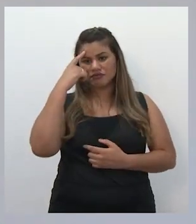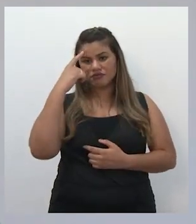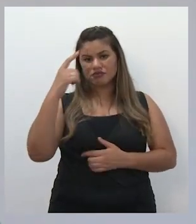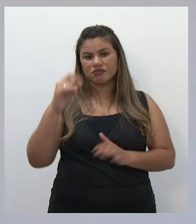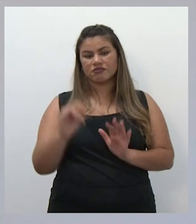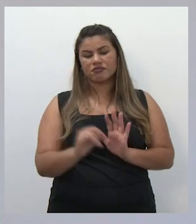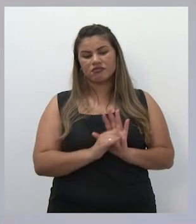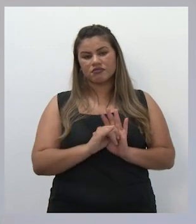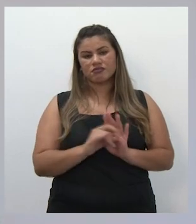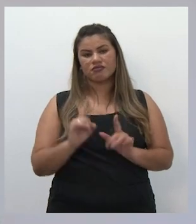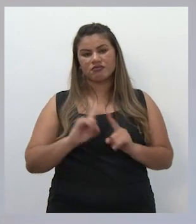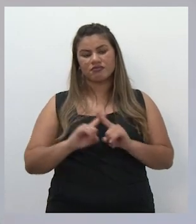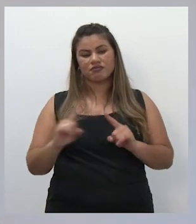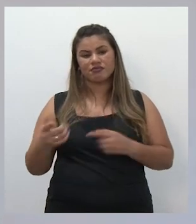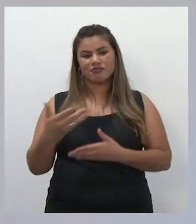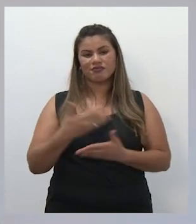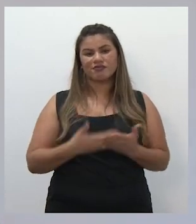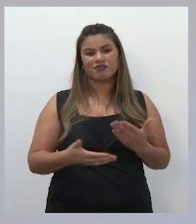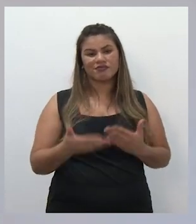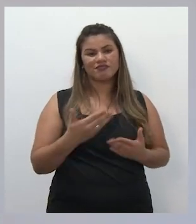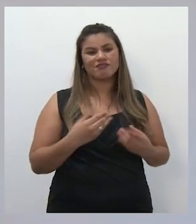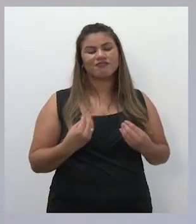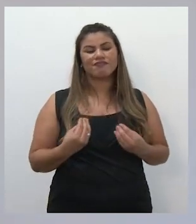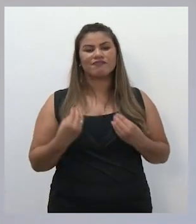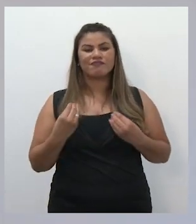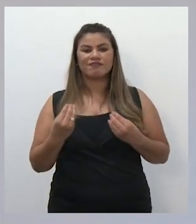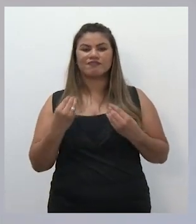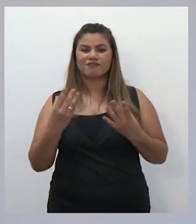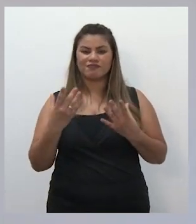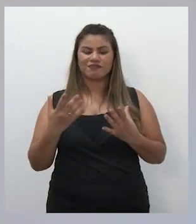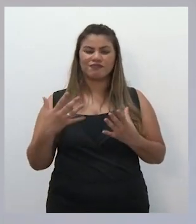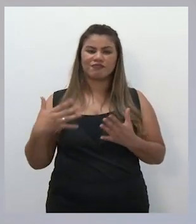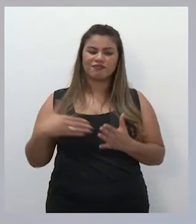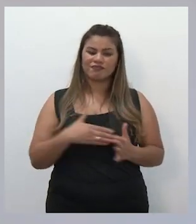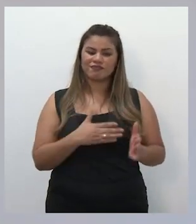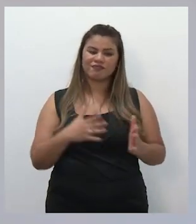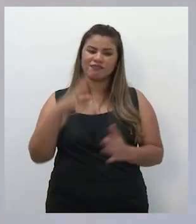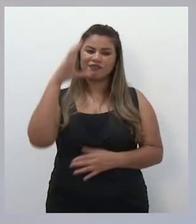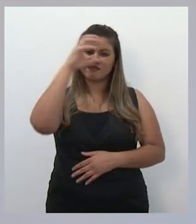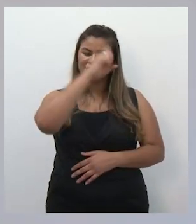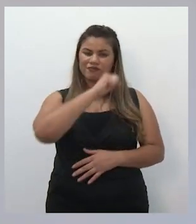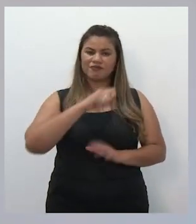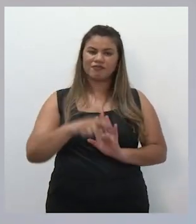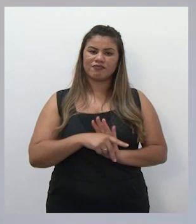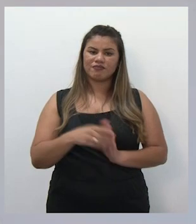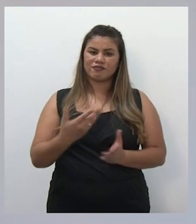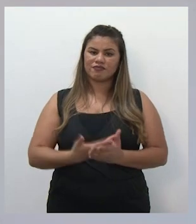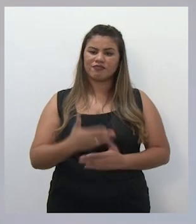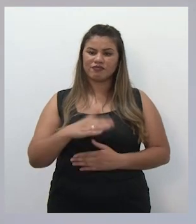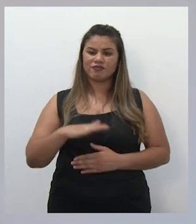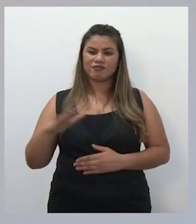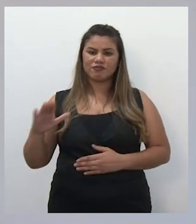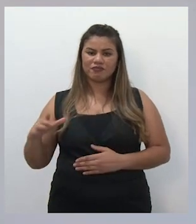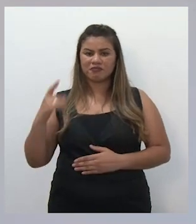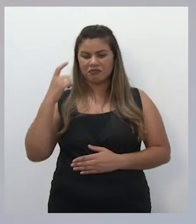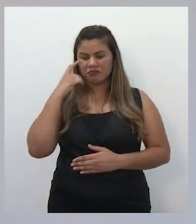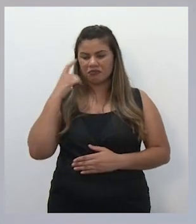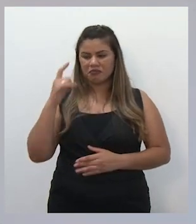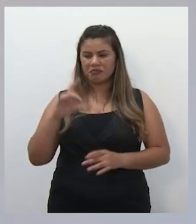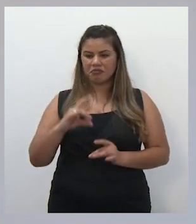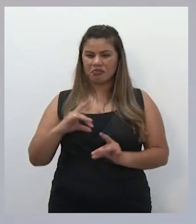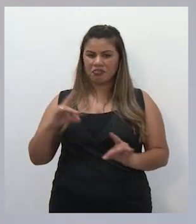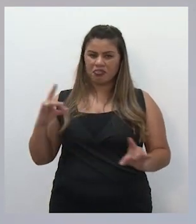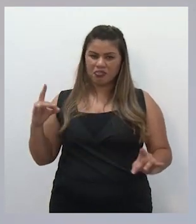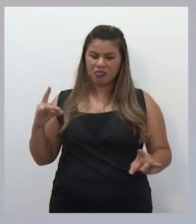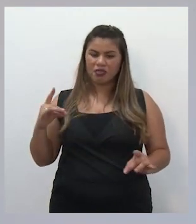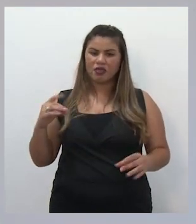mas articulando tudo isso, para que isso seja um percurso de aprendizado para o aluno. Não vai ficar uma coisa estanque, não vai